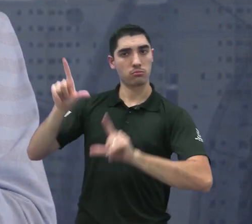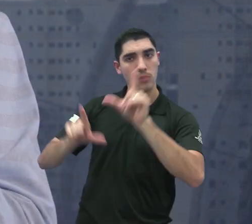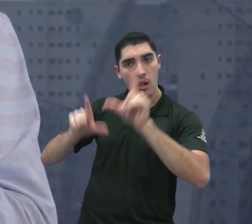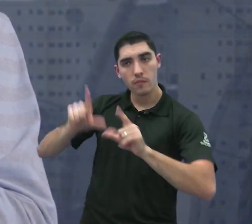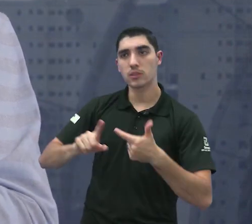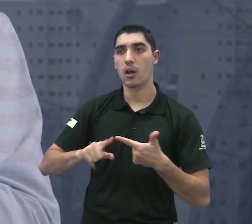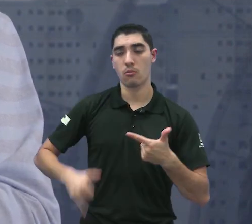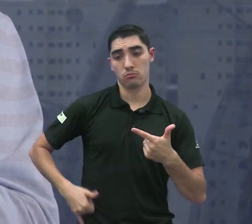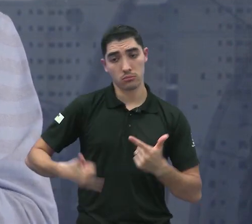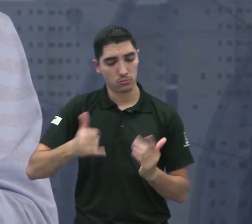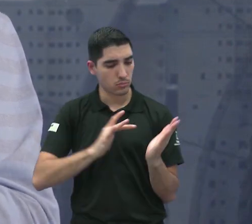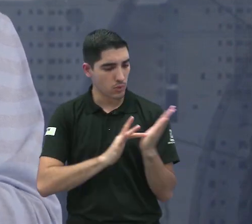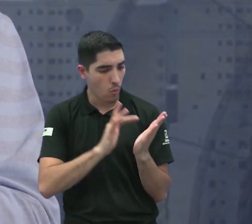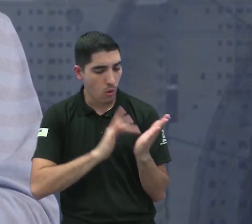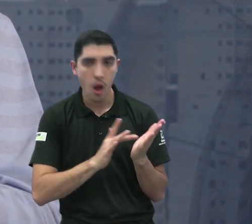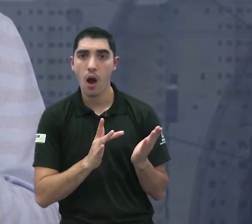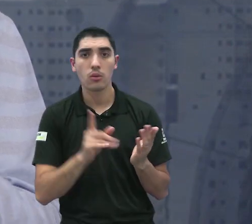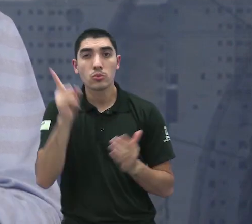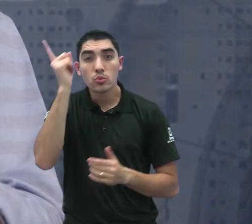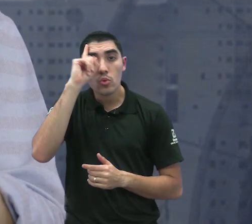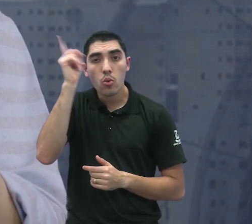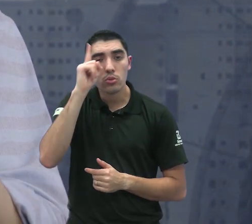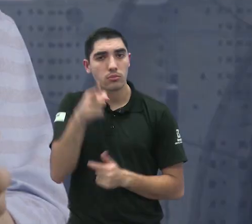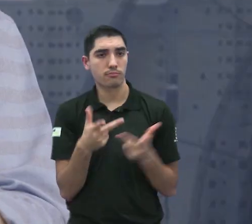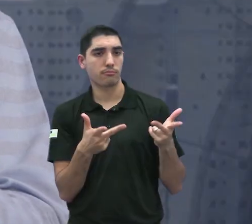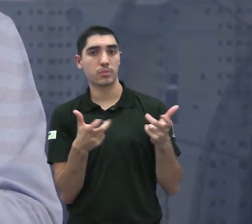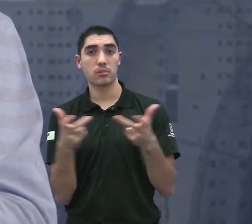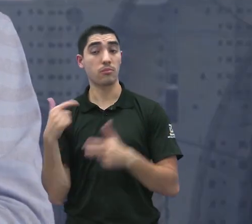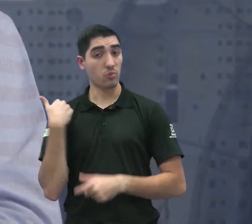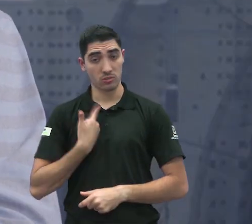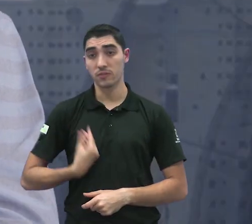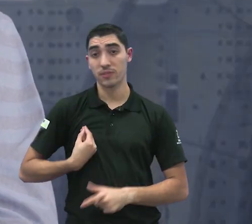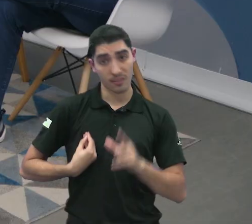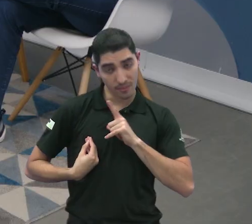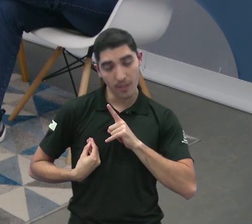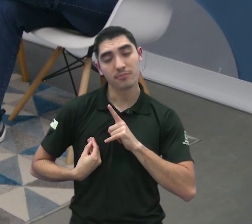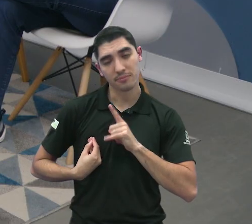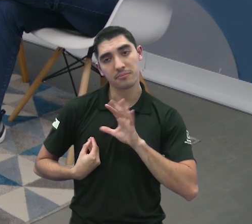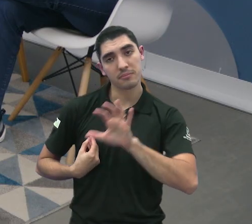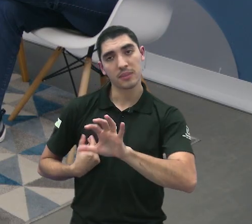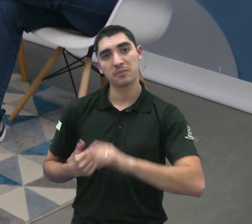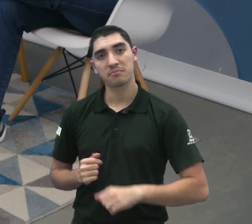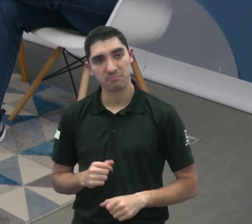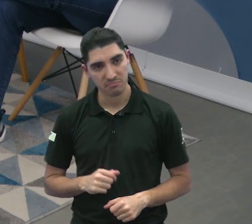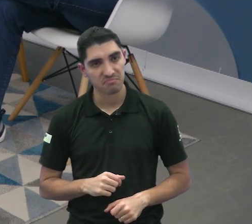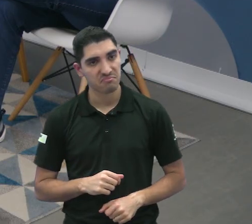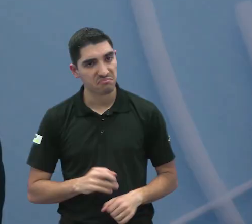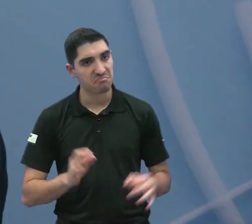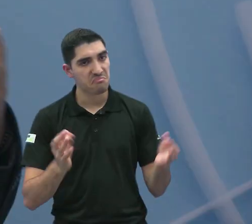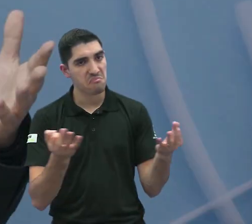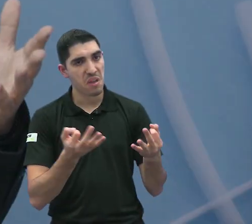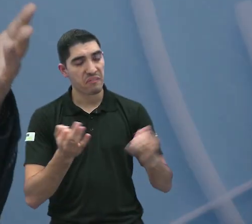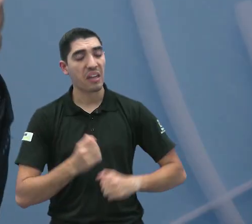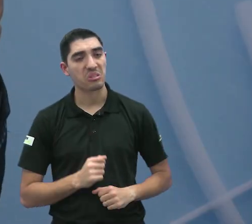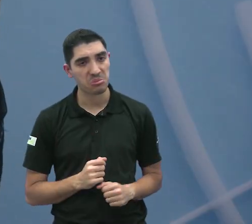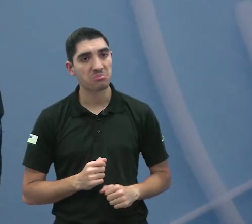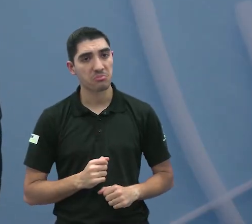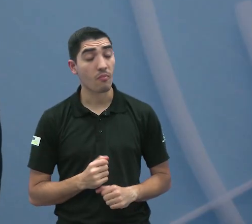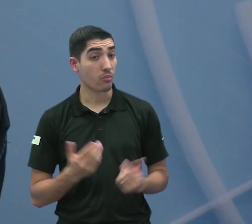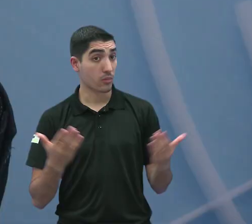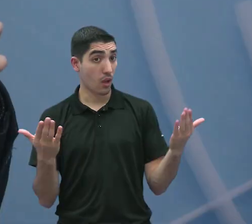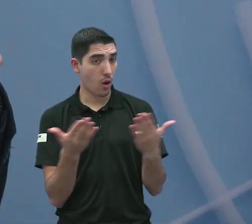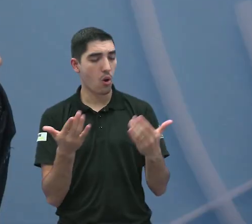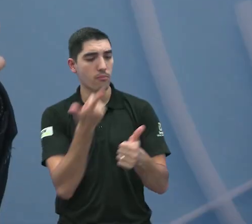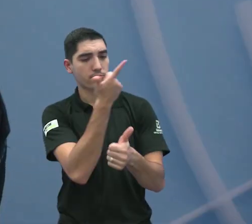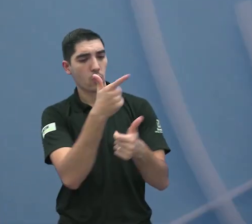nossos celulares, presentes no nosso cotidiano, na nossa vida. Perfeito. E a partir daí muitas outras questões que